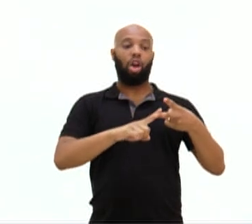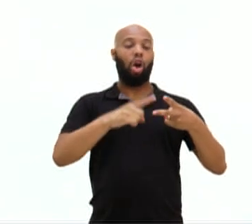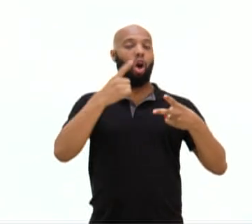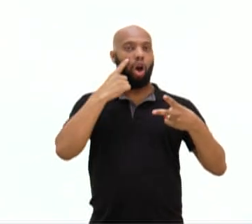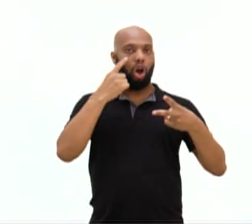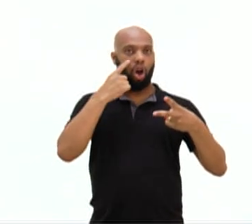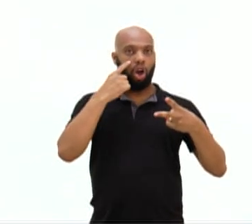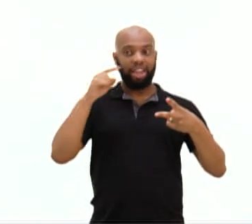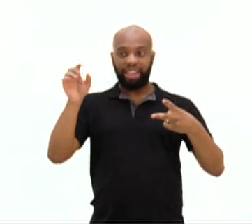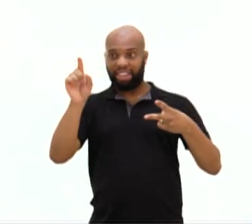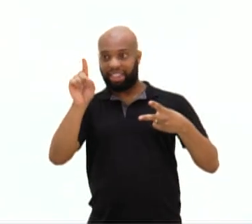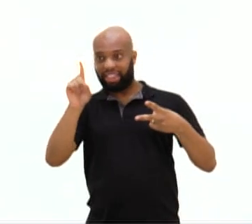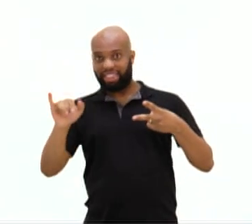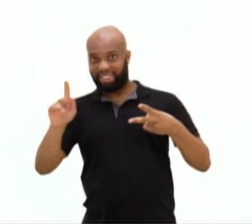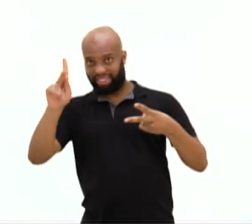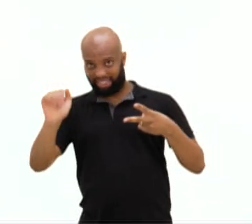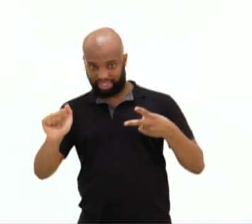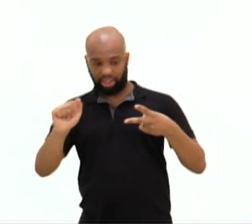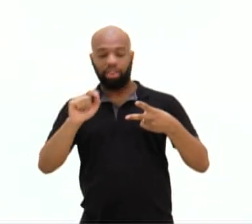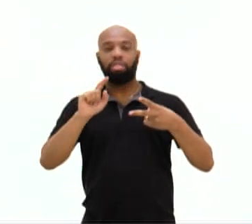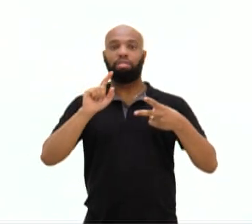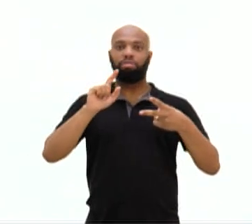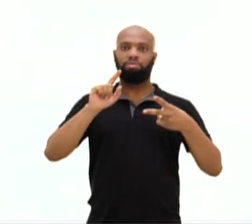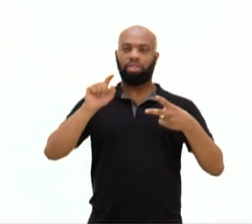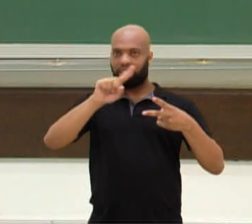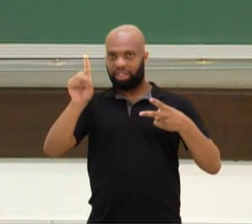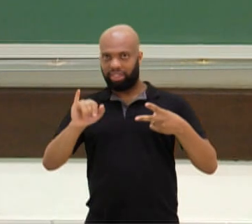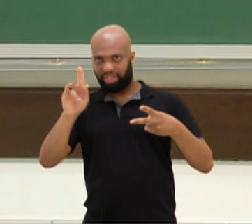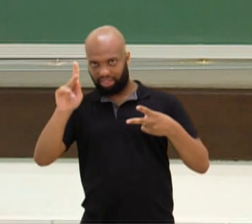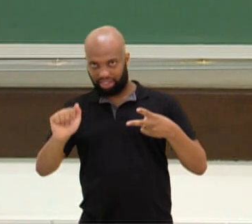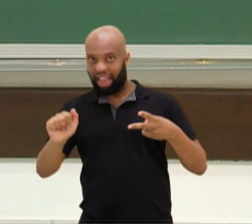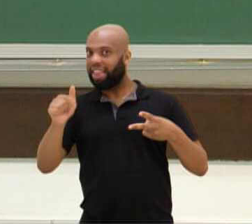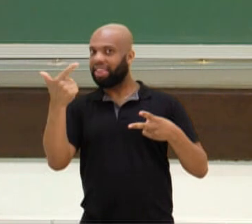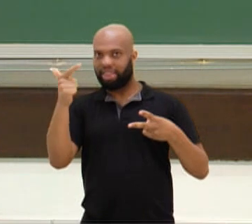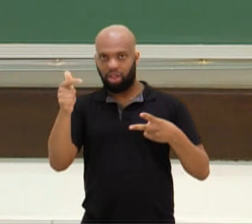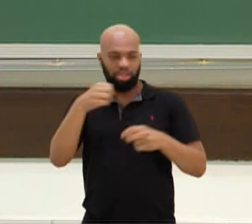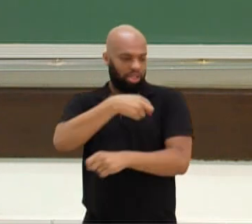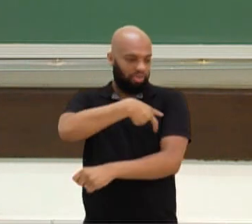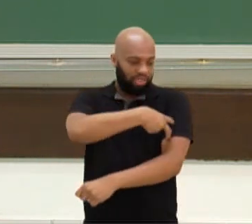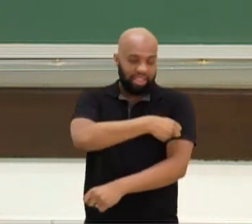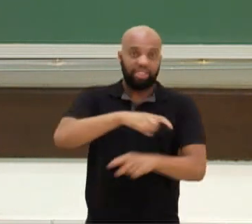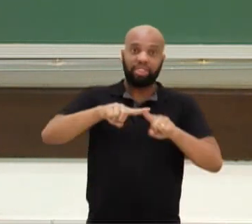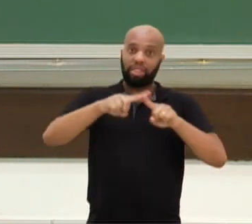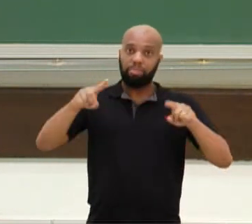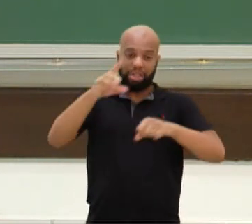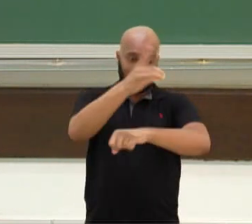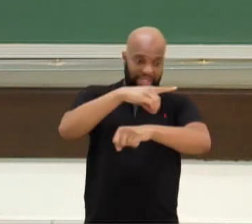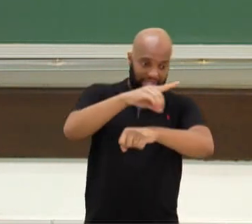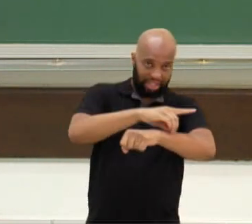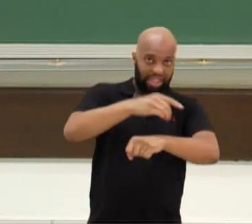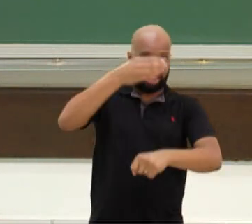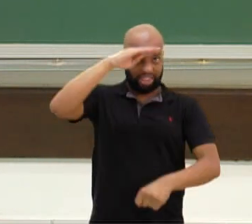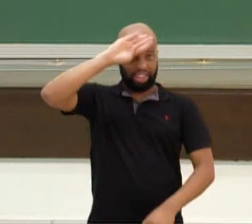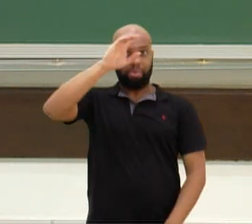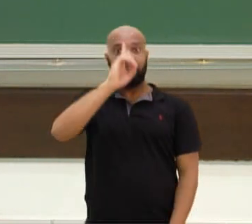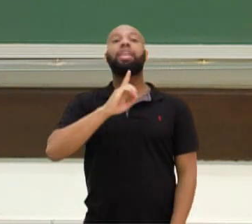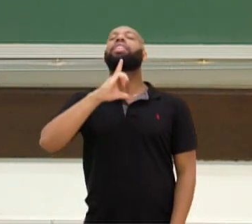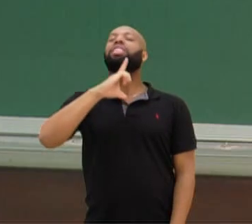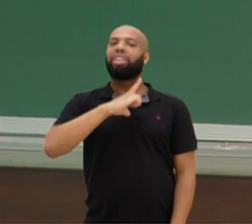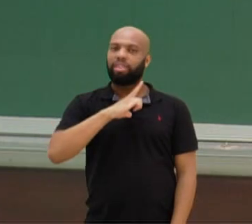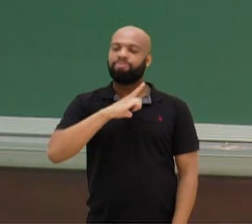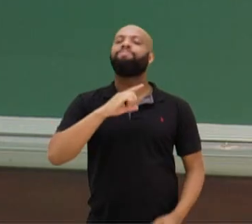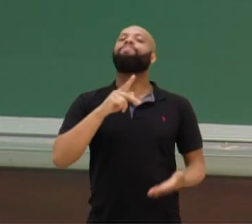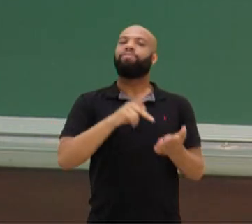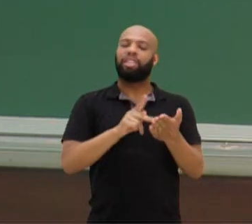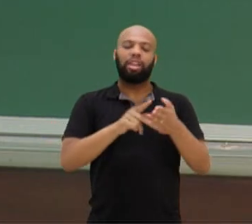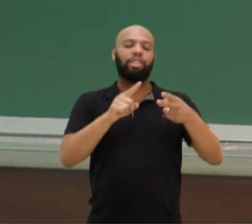dengue possuem vacina. Essa é a correta. Mas eu quero relembrar uma coisa aqui com vocês, gente. A vacina da febre amarela já existe há um certo tempo,